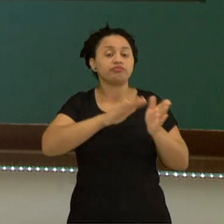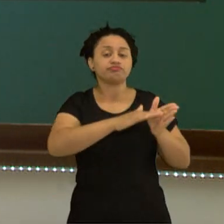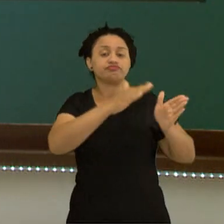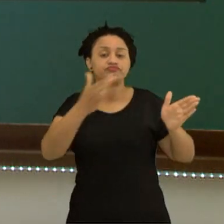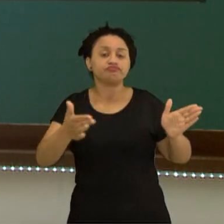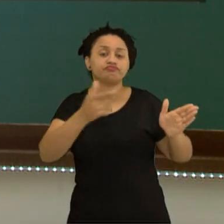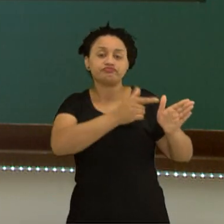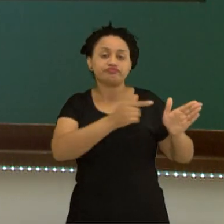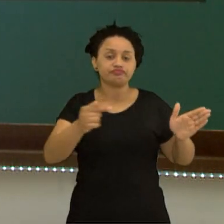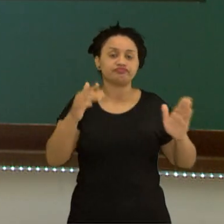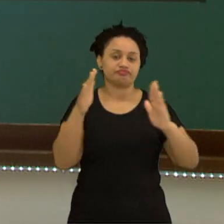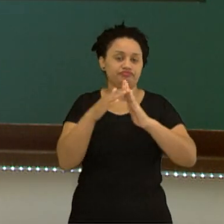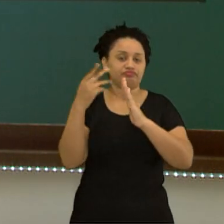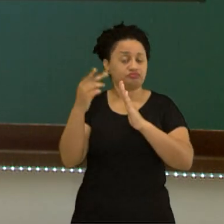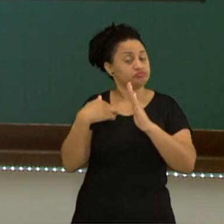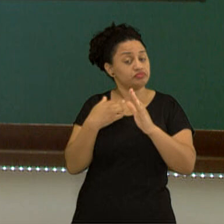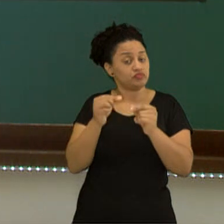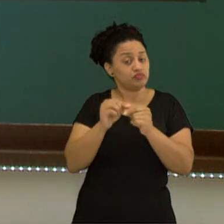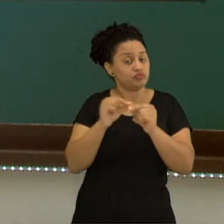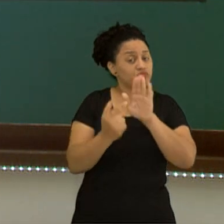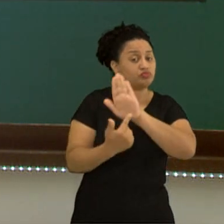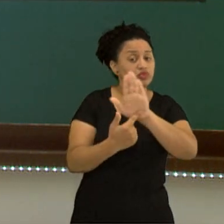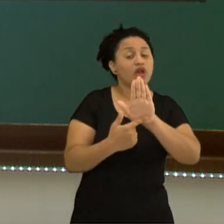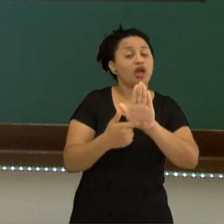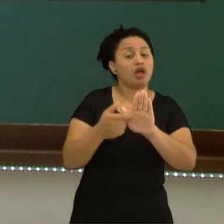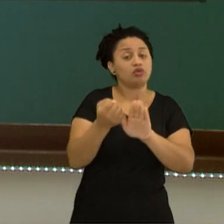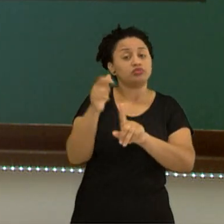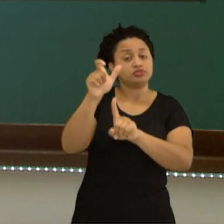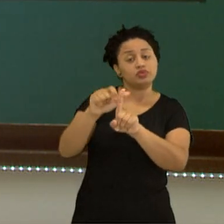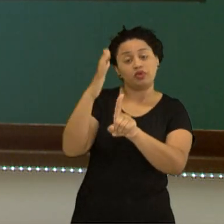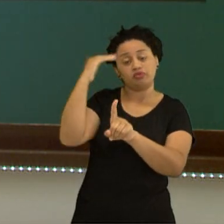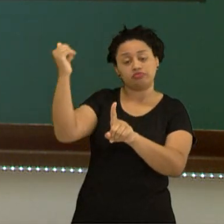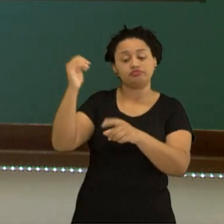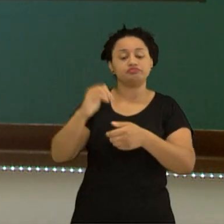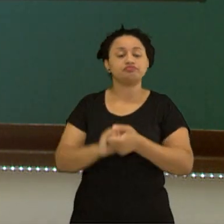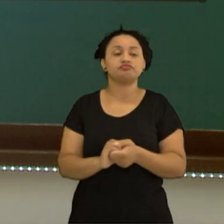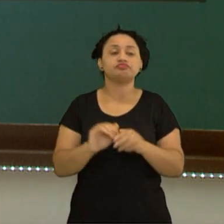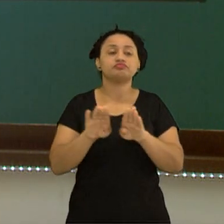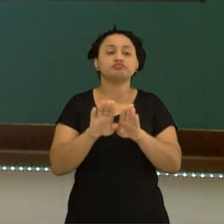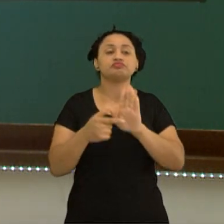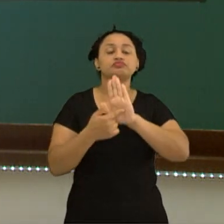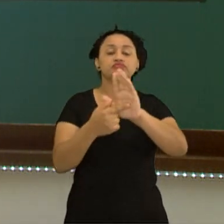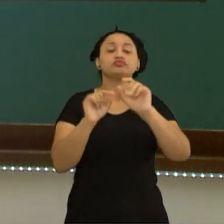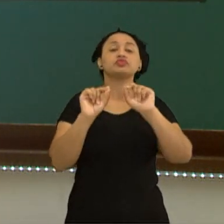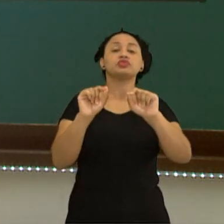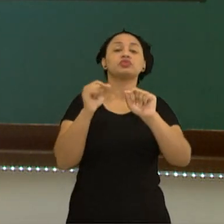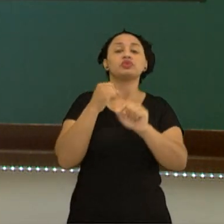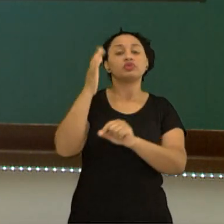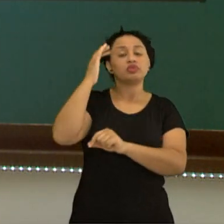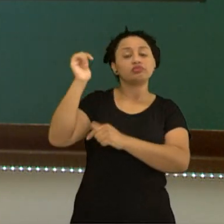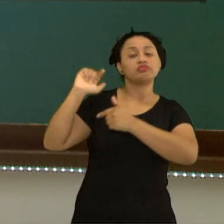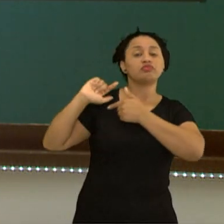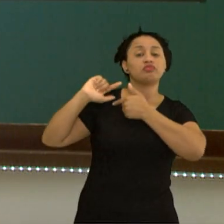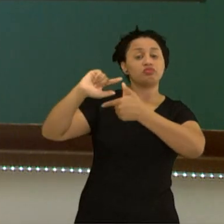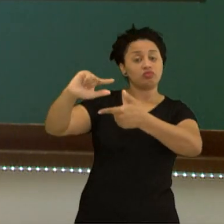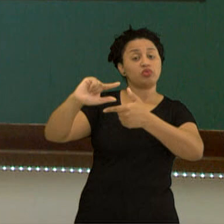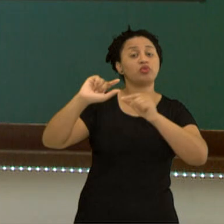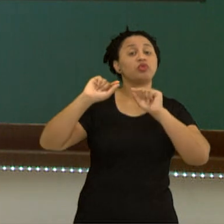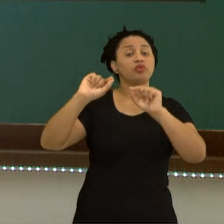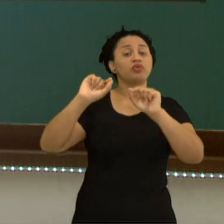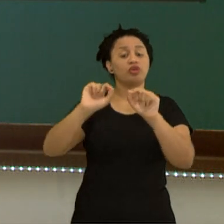rotina. Ela traz ainda a ideia de clássico na nossa cultura, deixando claro que é